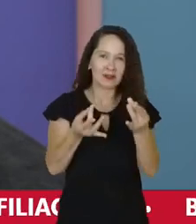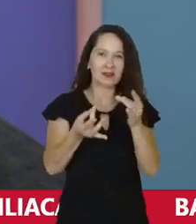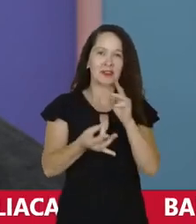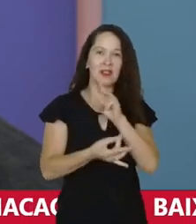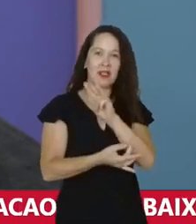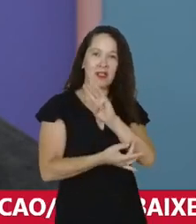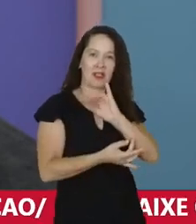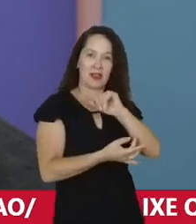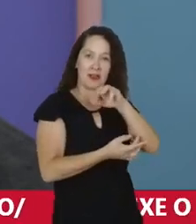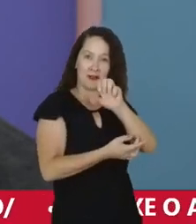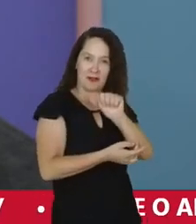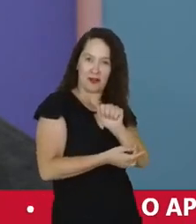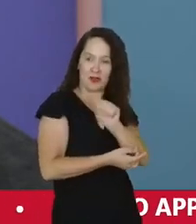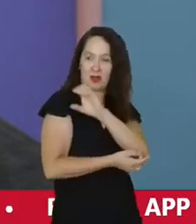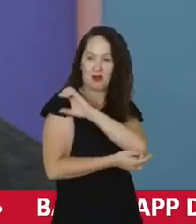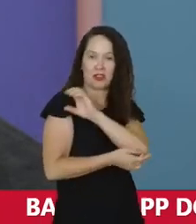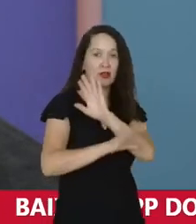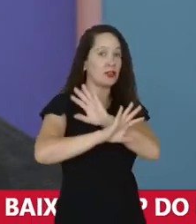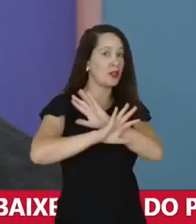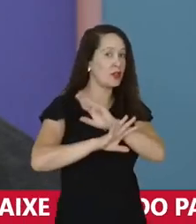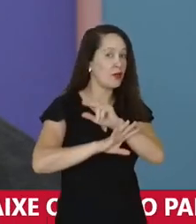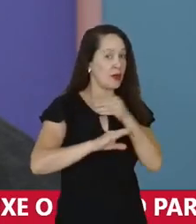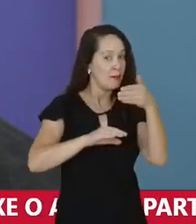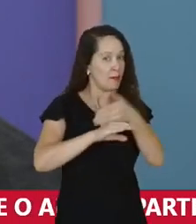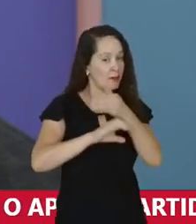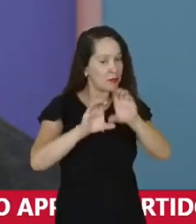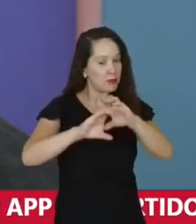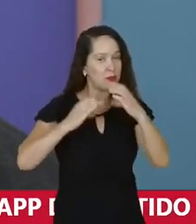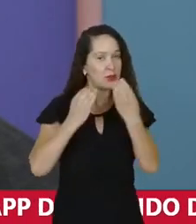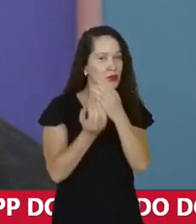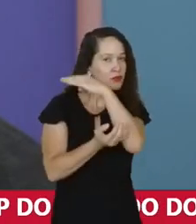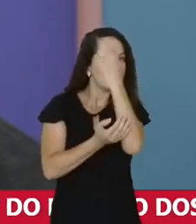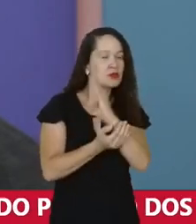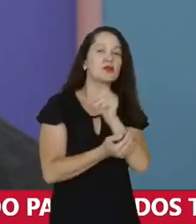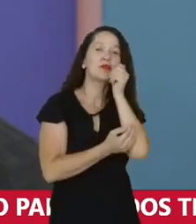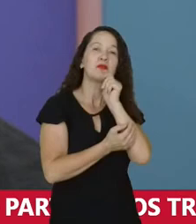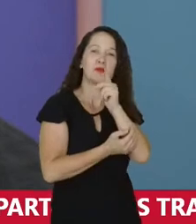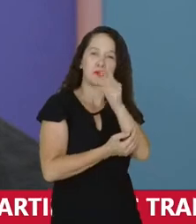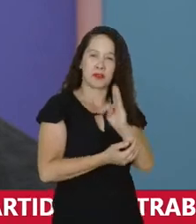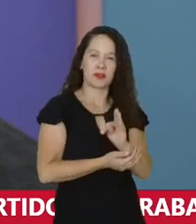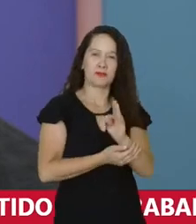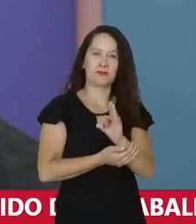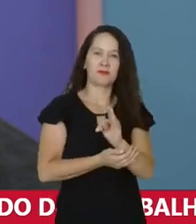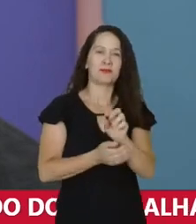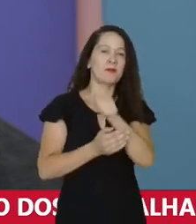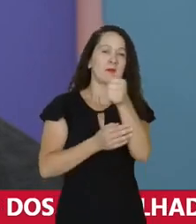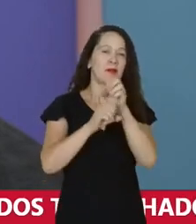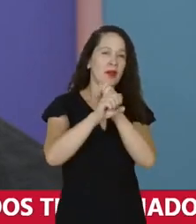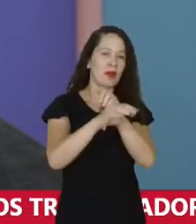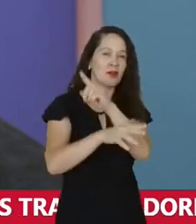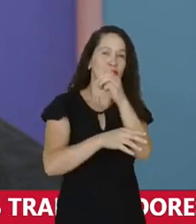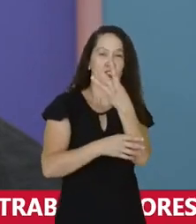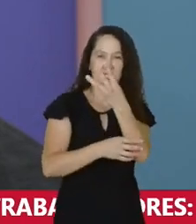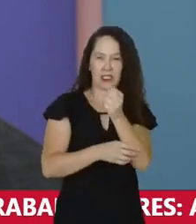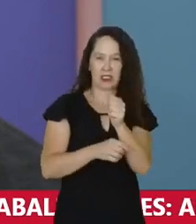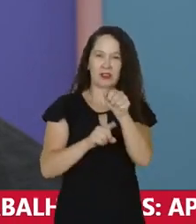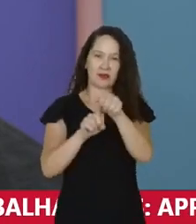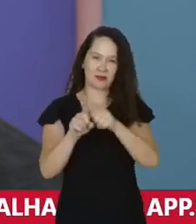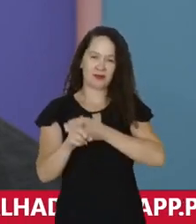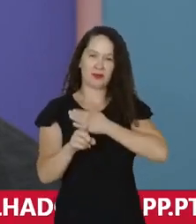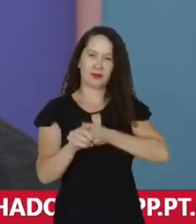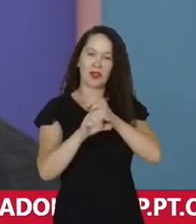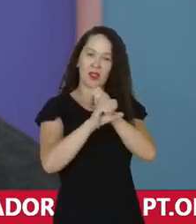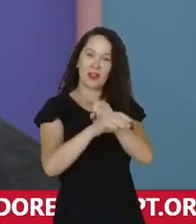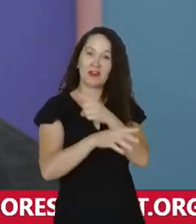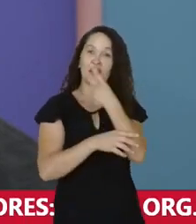Vilma como coordenadora e ela é integrante do Coletivo Nacional de Mulheres do PT. Essa primeira aula do dia 30 de agosto foi